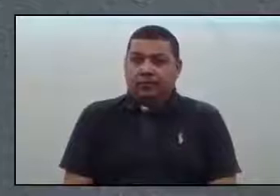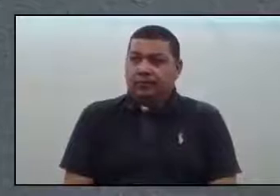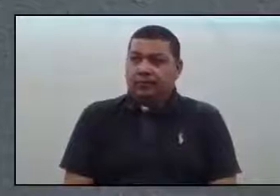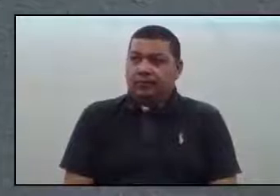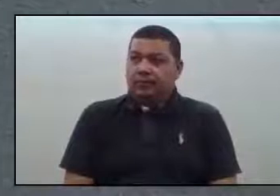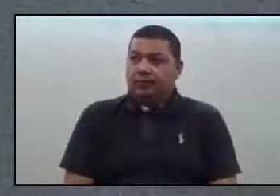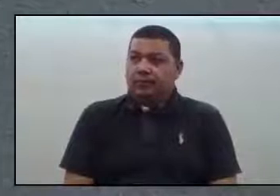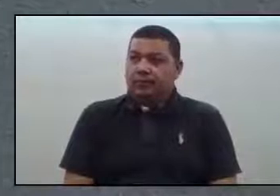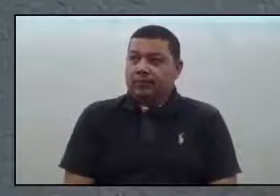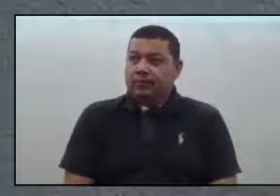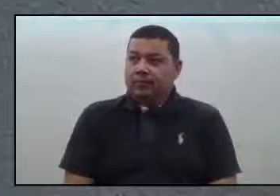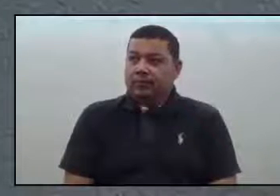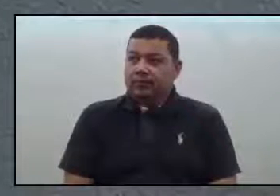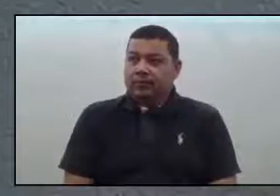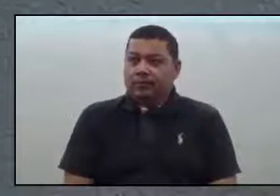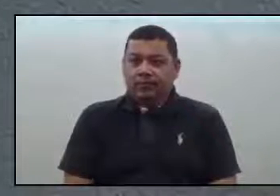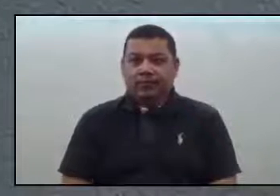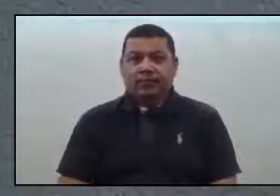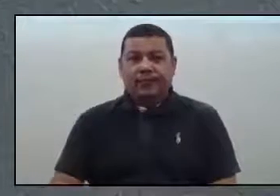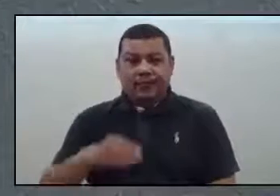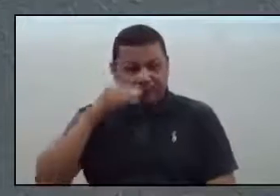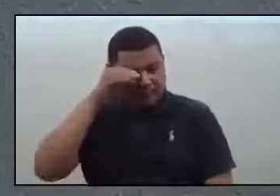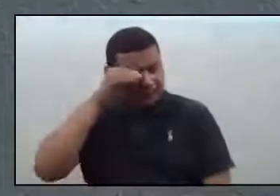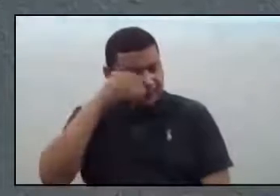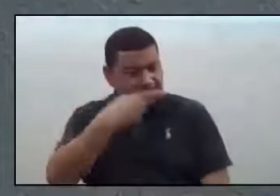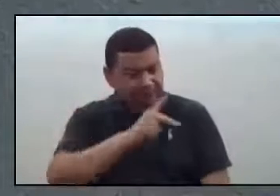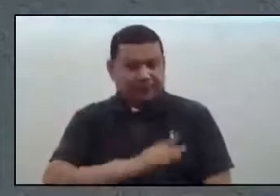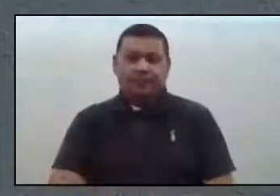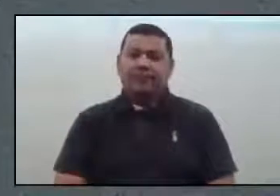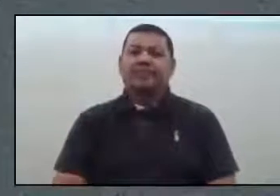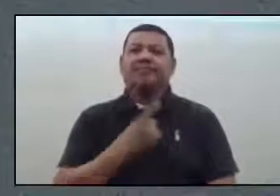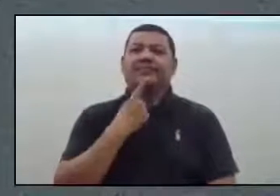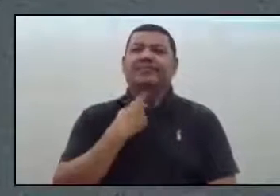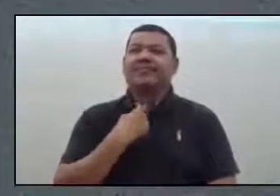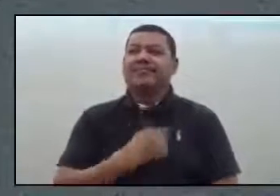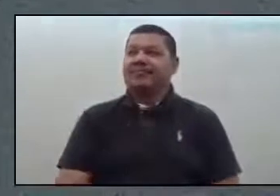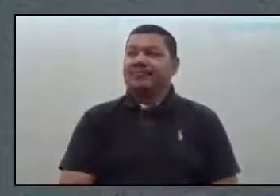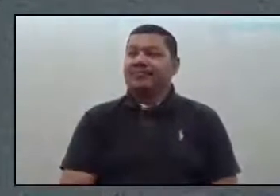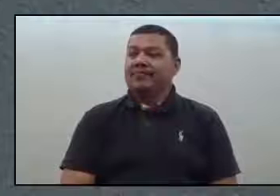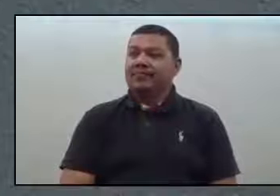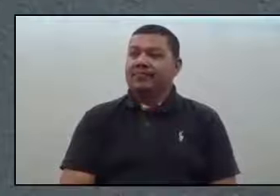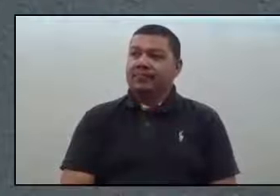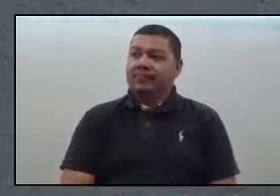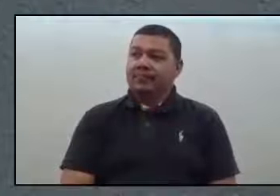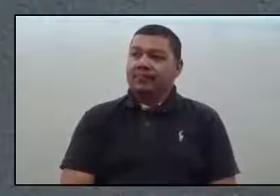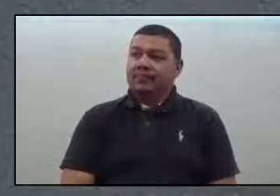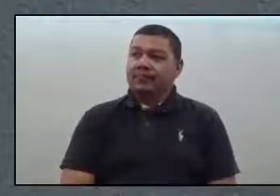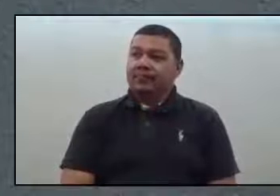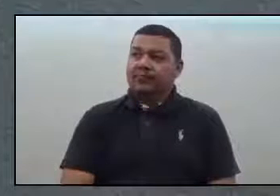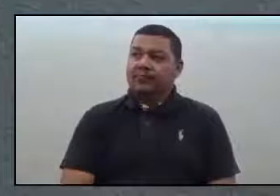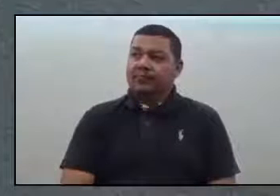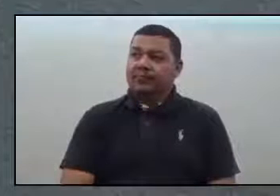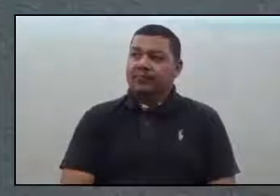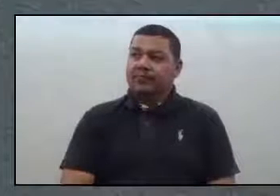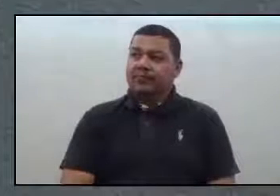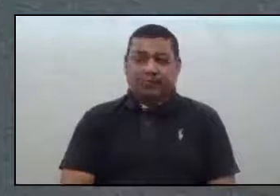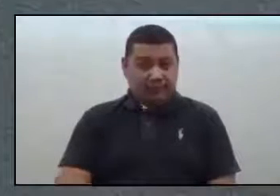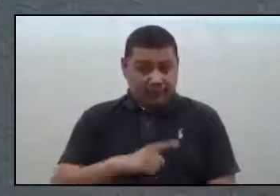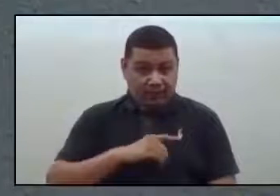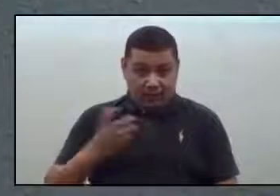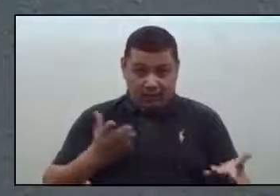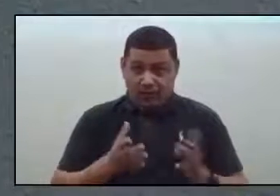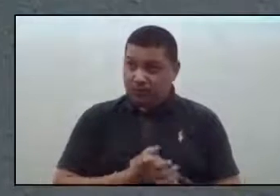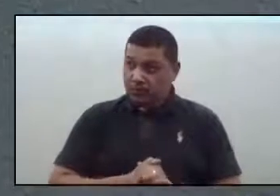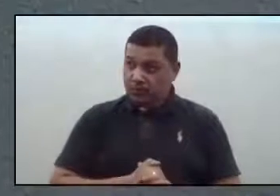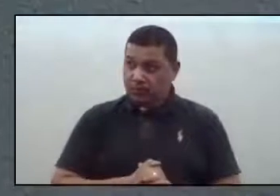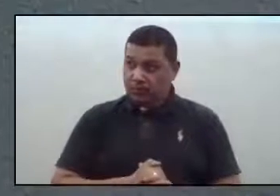Paulinho, parabenizar a Vossa Excelência pela iniciativa de promover a sessão solene hoje de